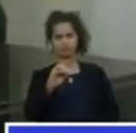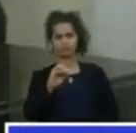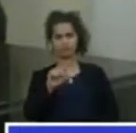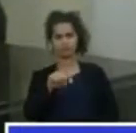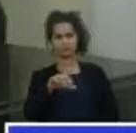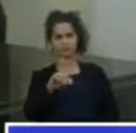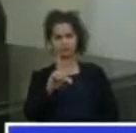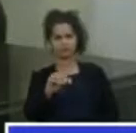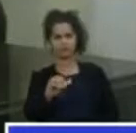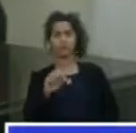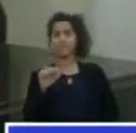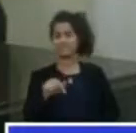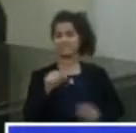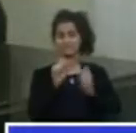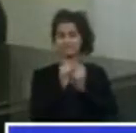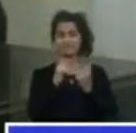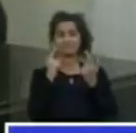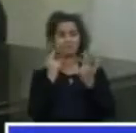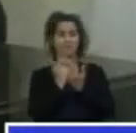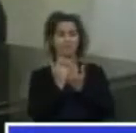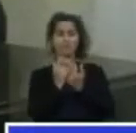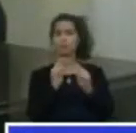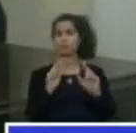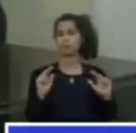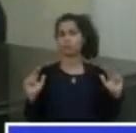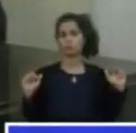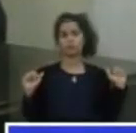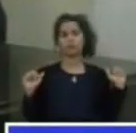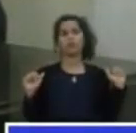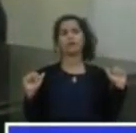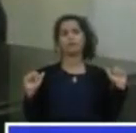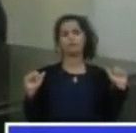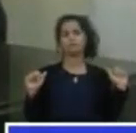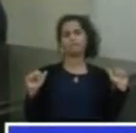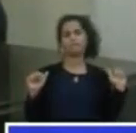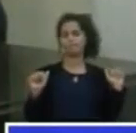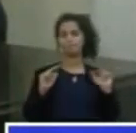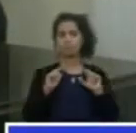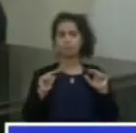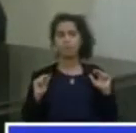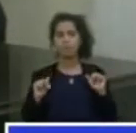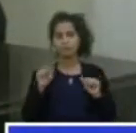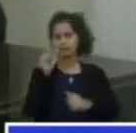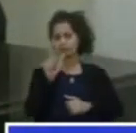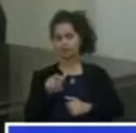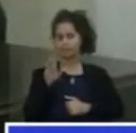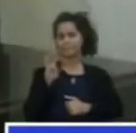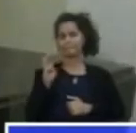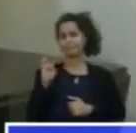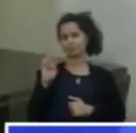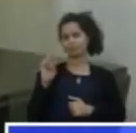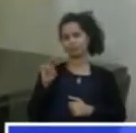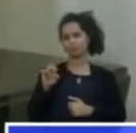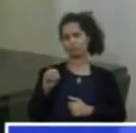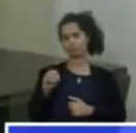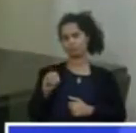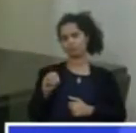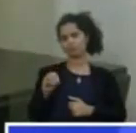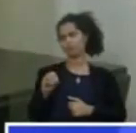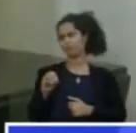momento esta casa entendeu que o deputado Bruno Toledo se portou